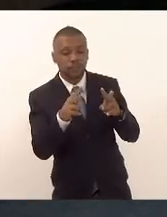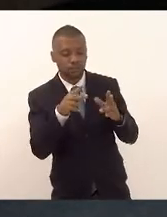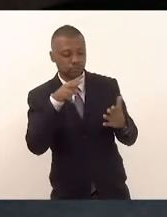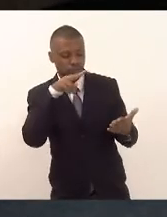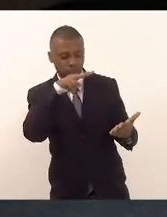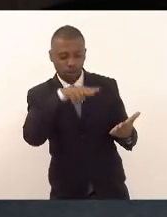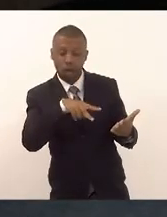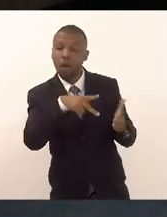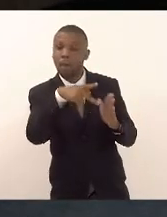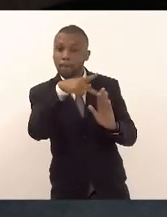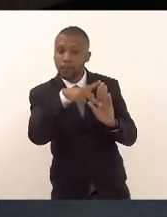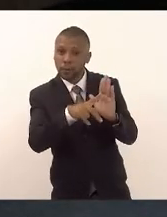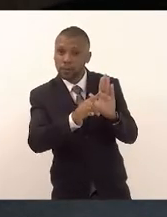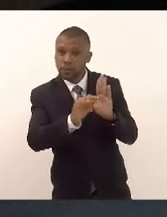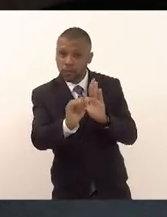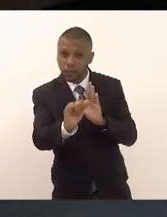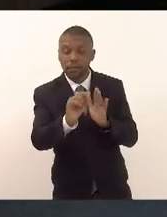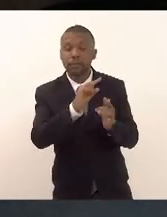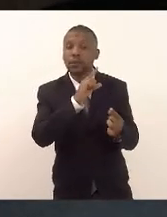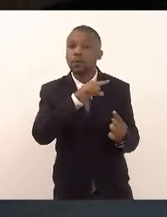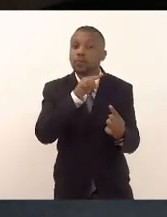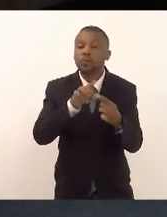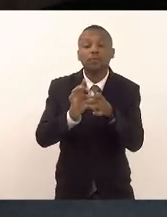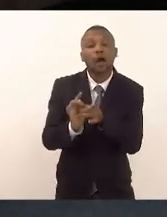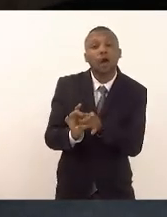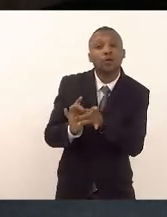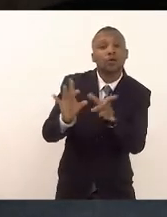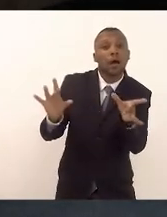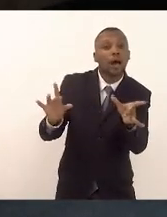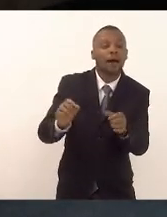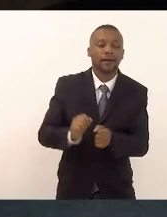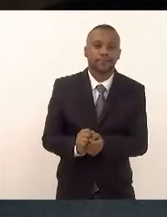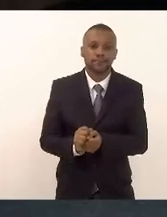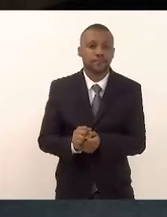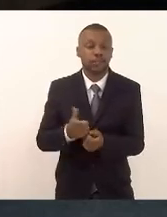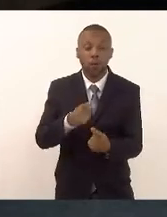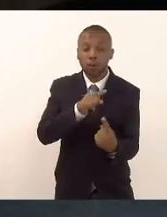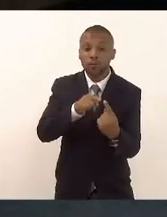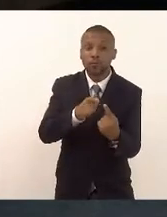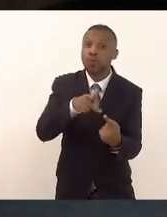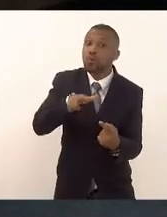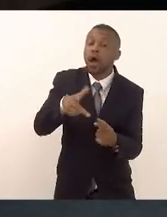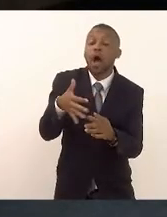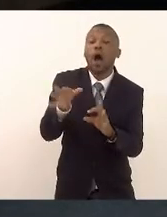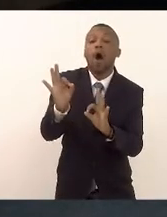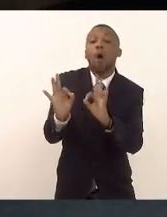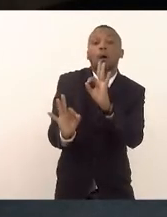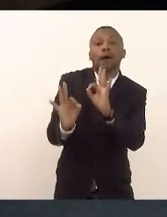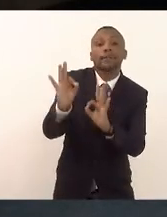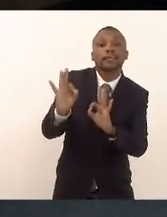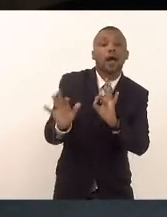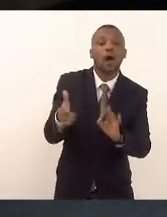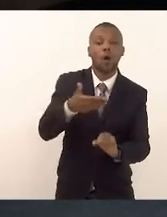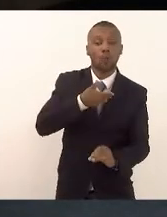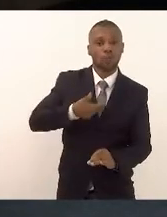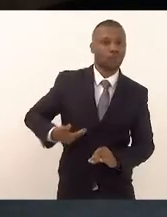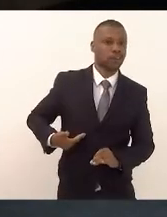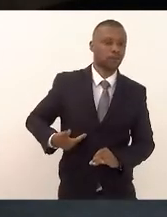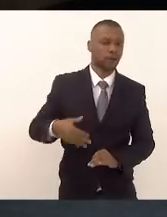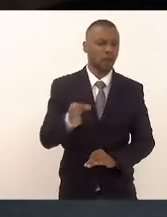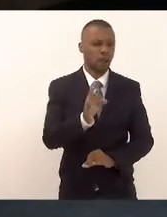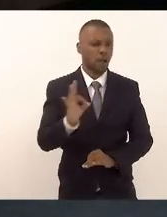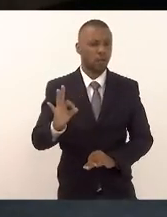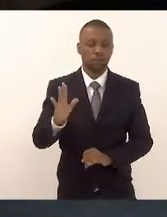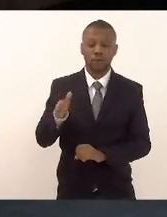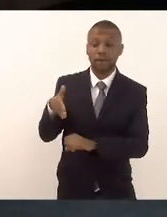projeto autorizativo, não está organizando o Poder Executivo, não teria invasão